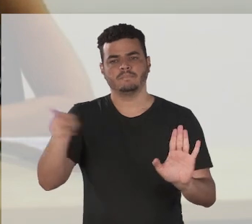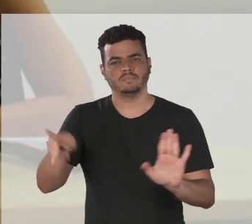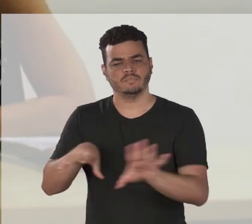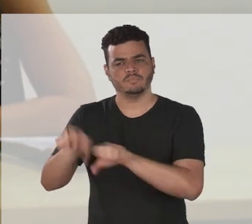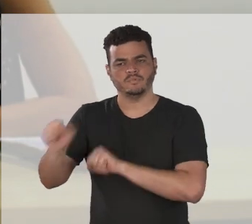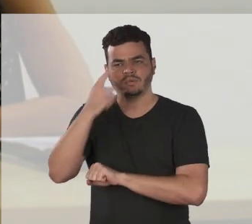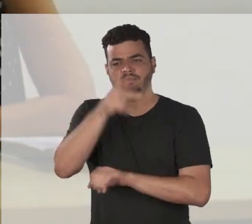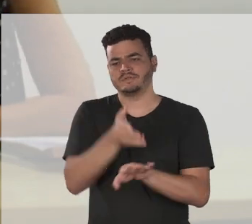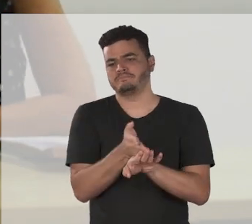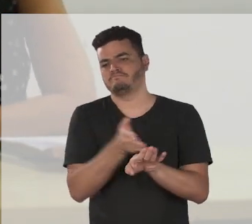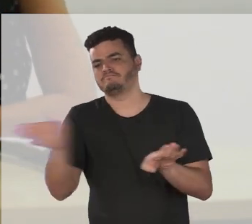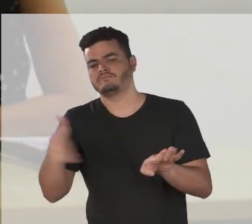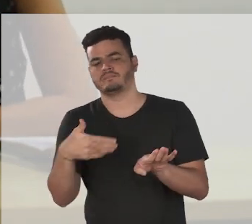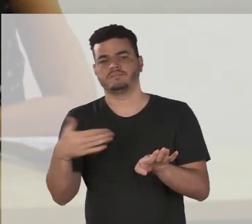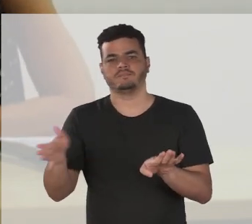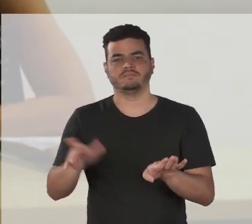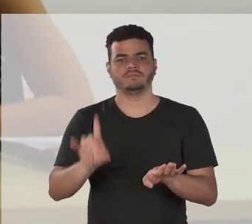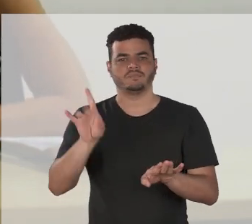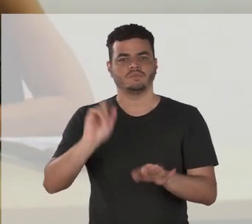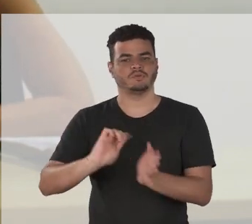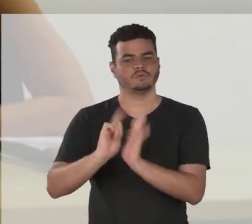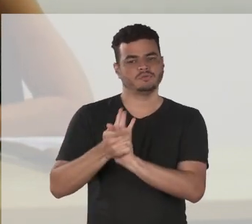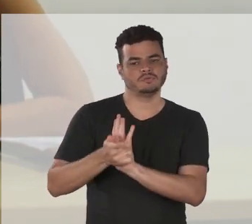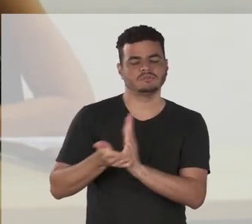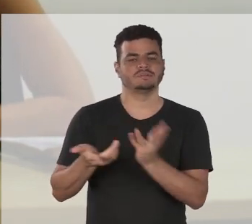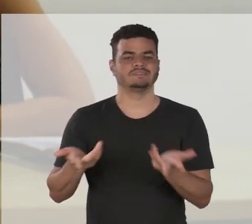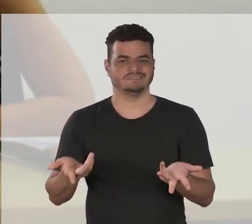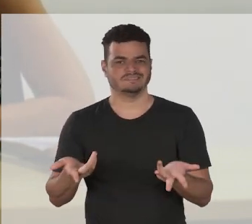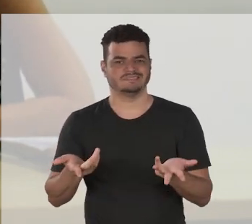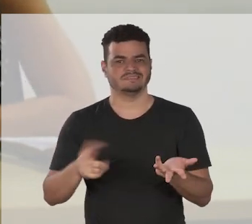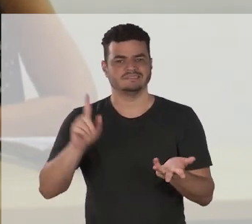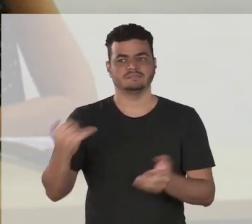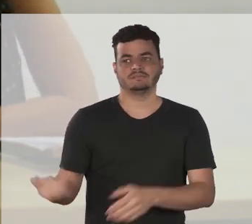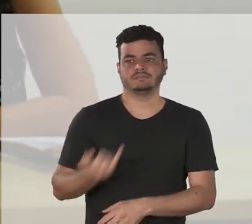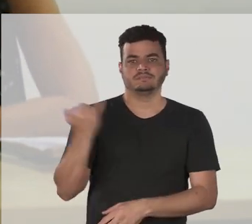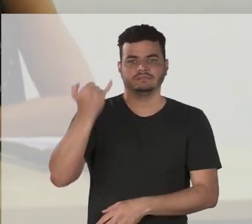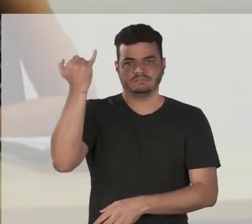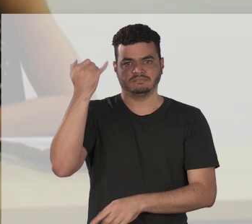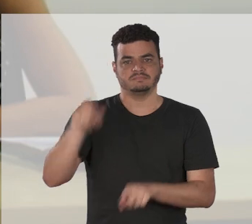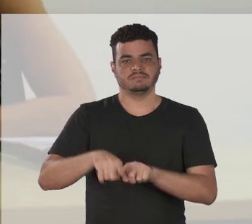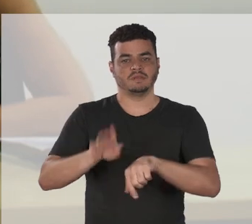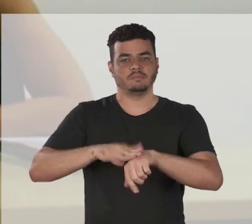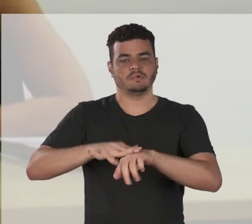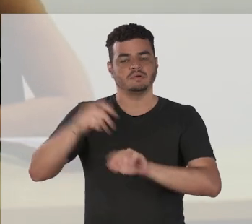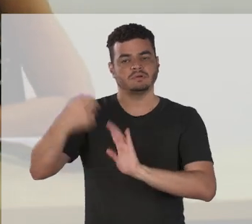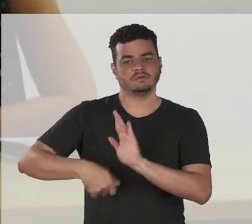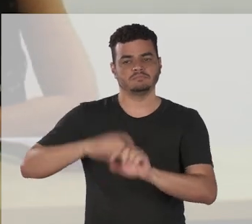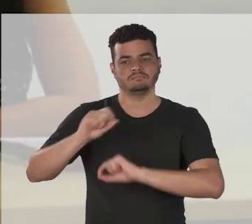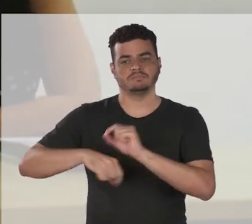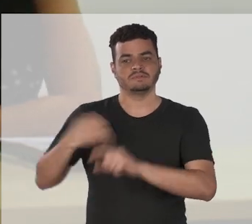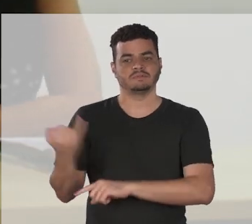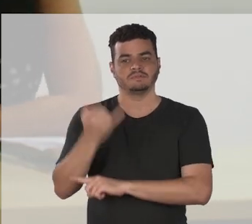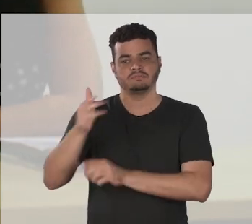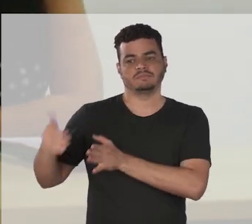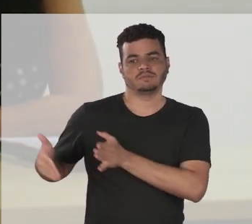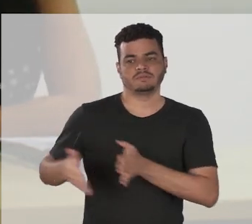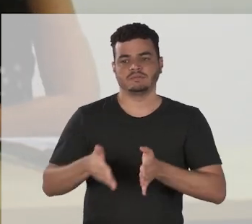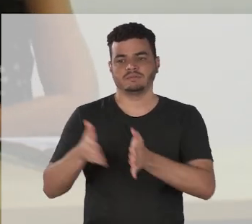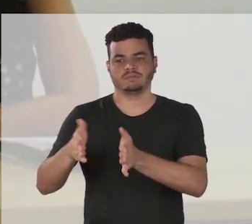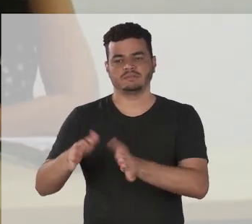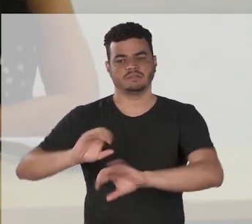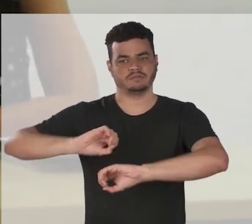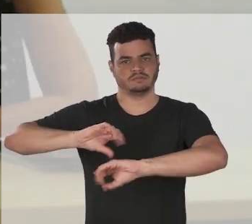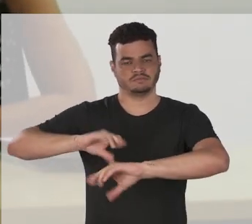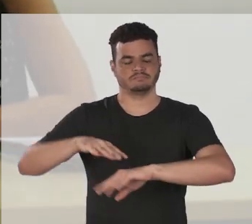né? Essa margem literária em gêneros e em autores que é até importante e relevante, né? Para o trajeto docente.